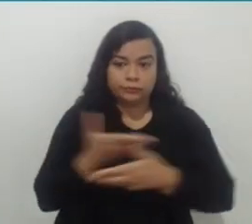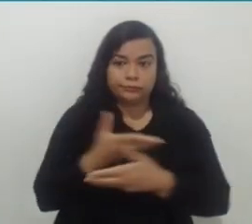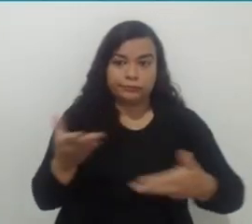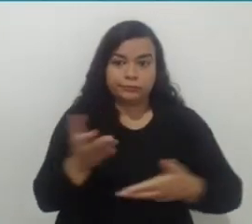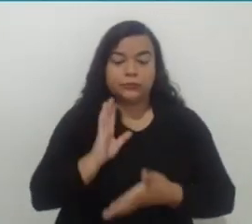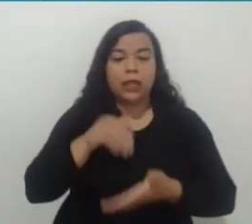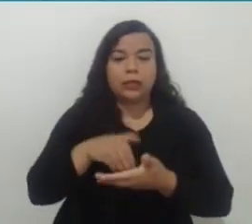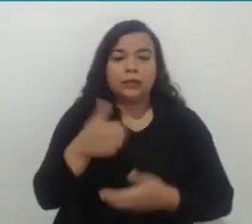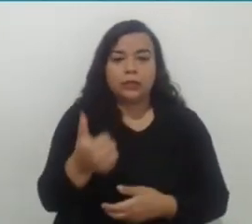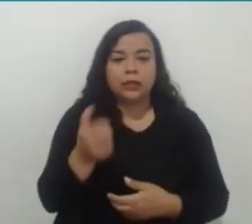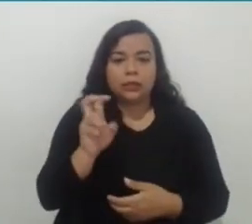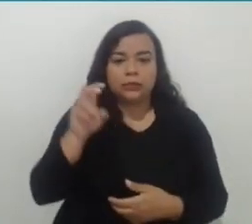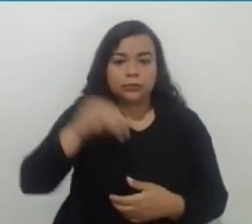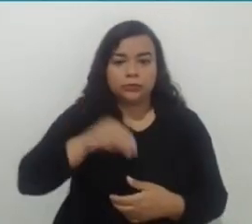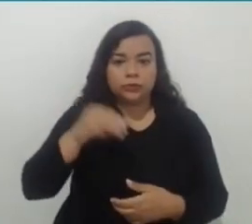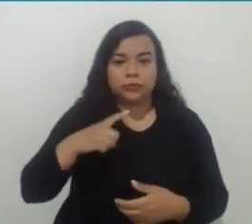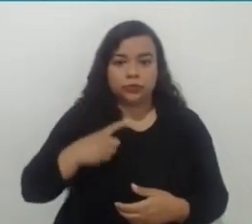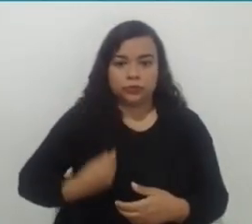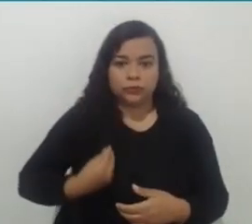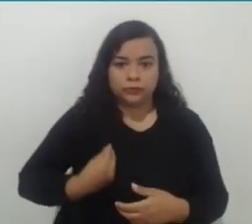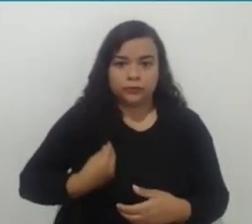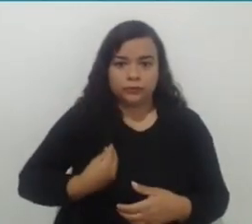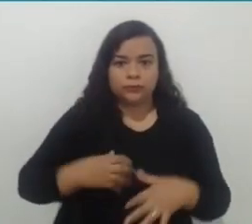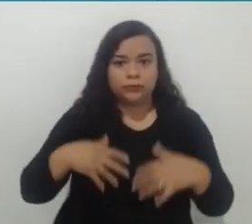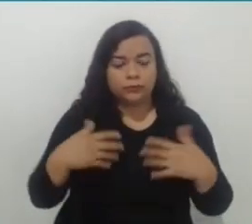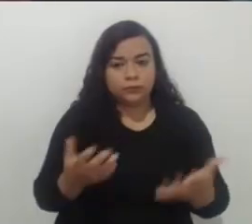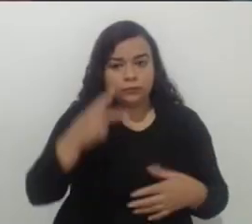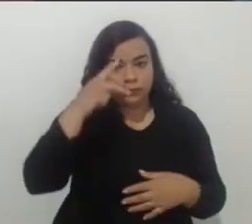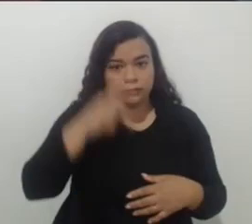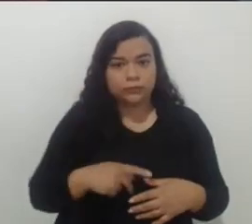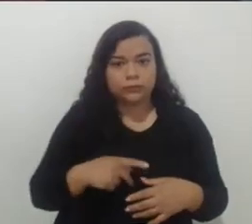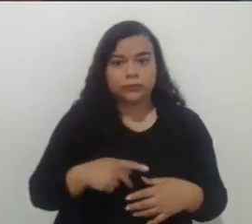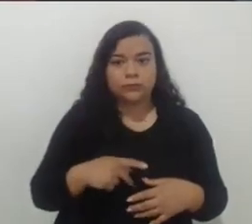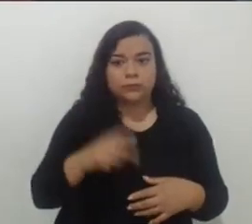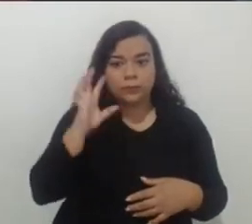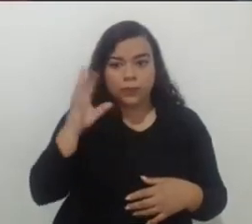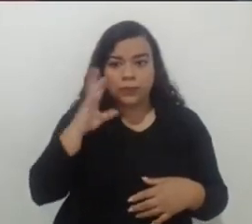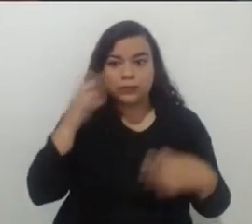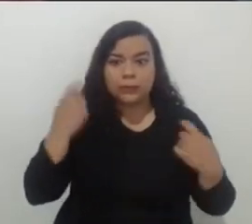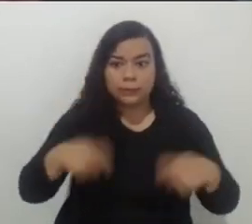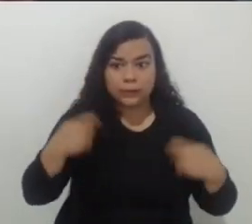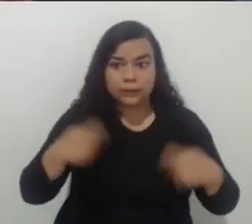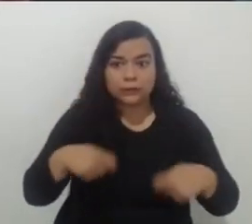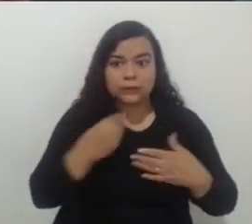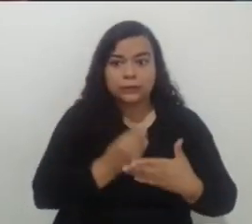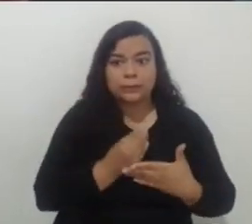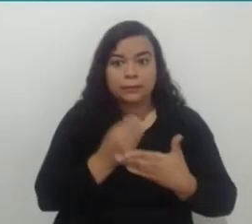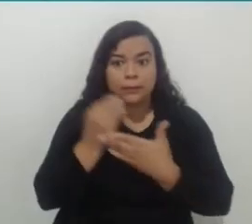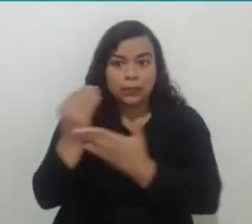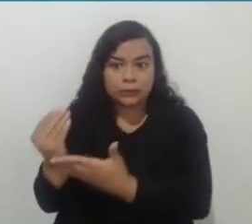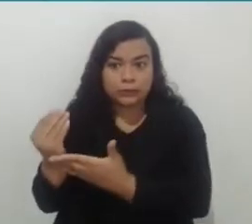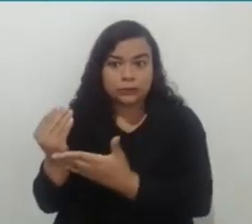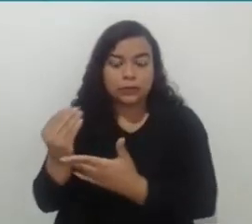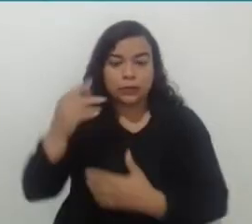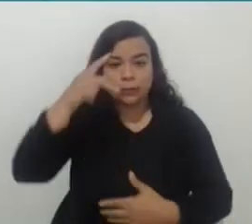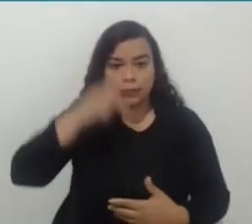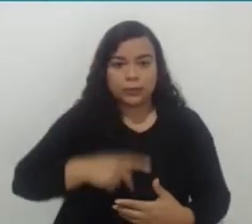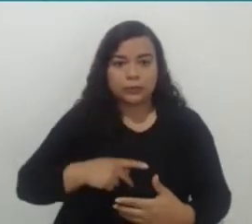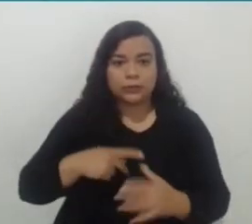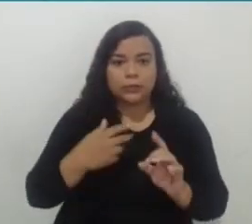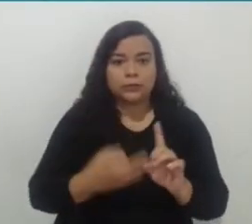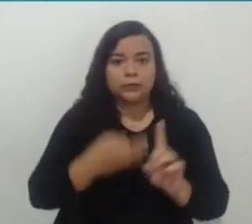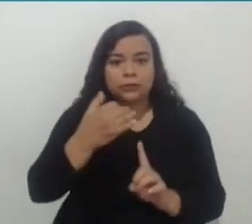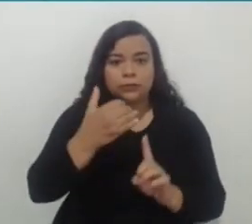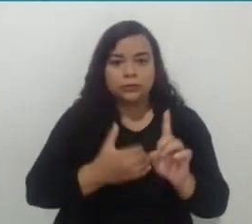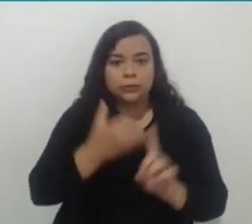minutos. Presidente, penso que Vossa Excelência precisa passar a presidência para o desembargador Amauri. Sim. Passo